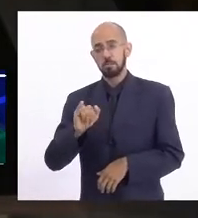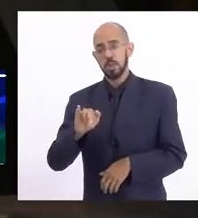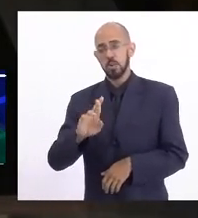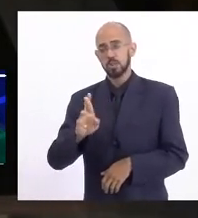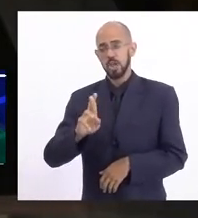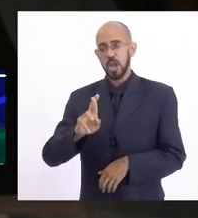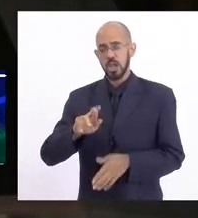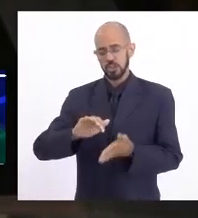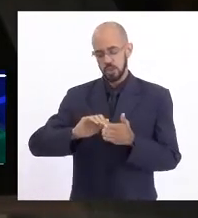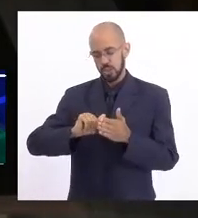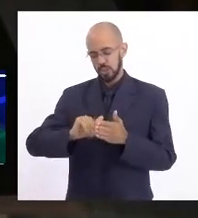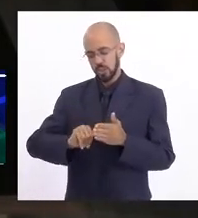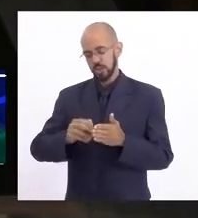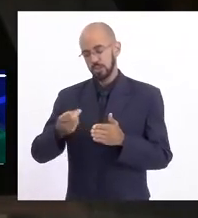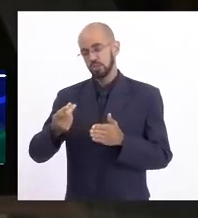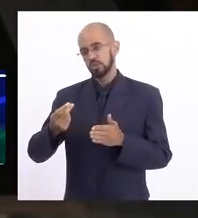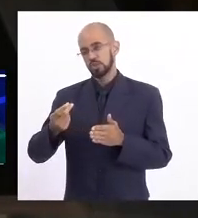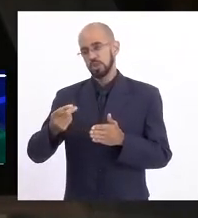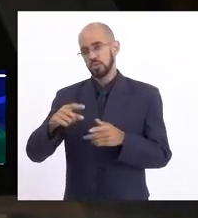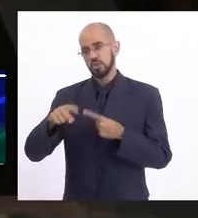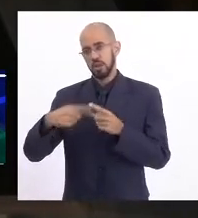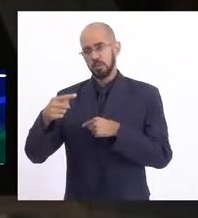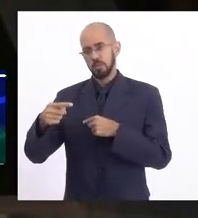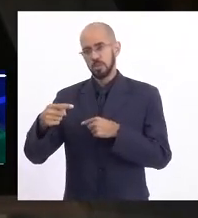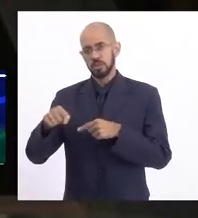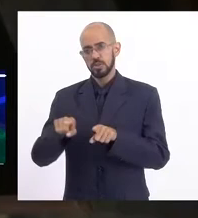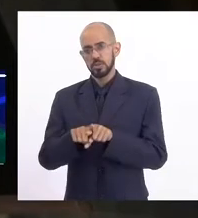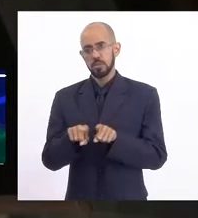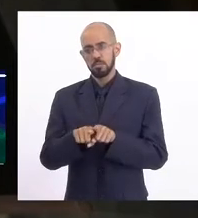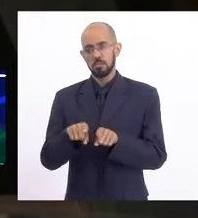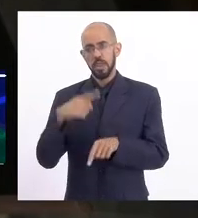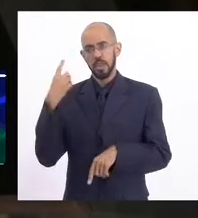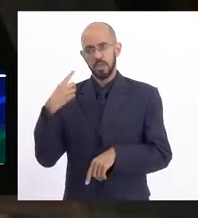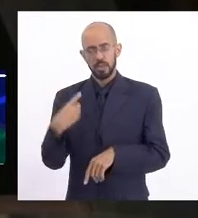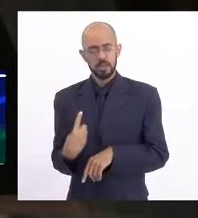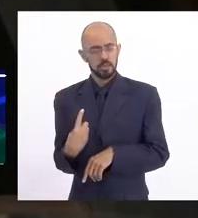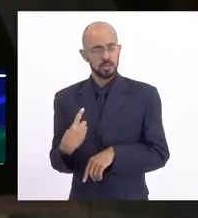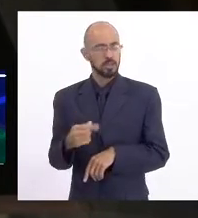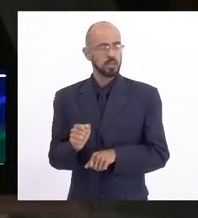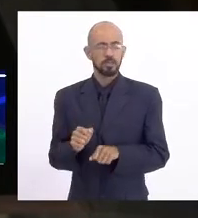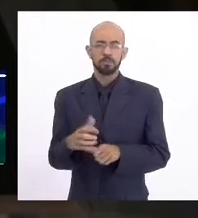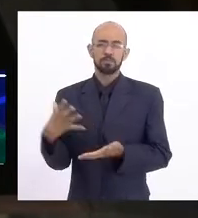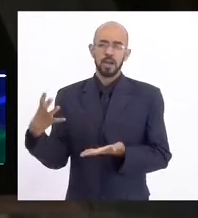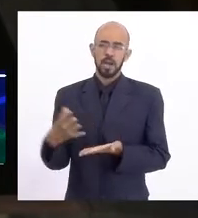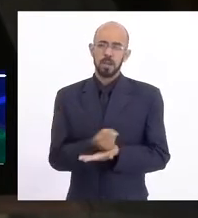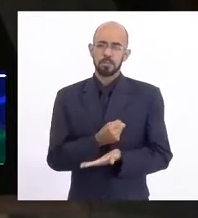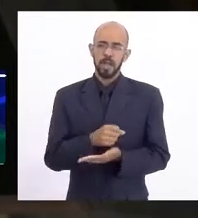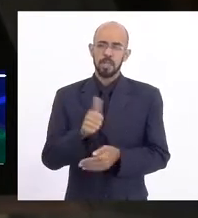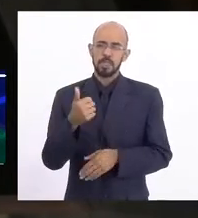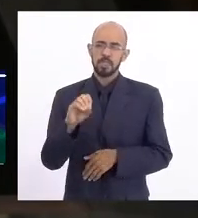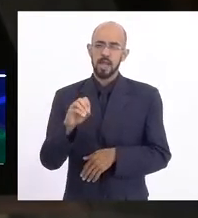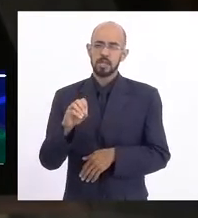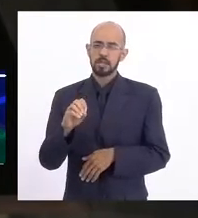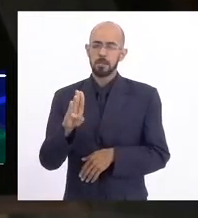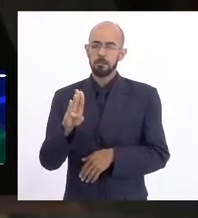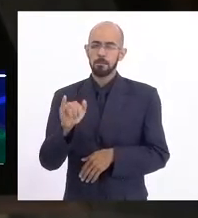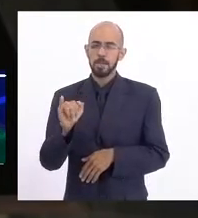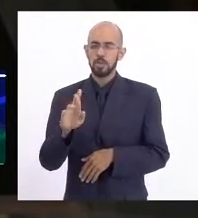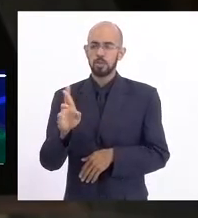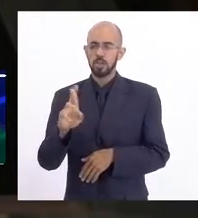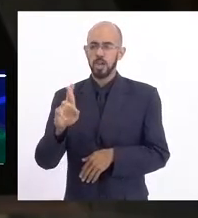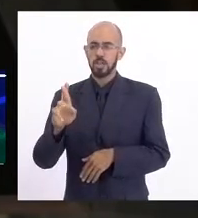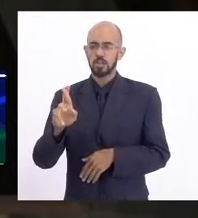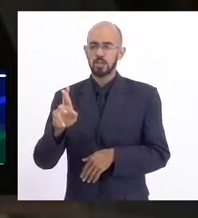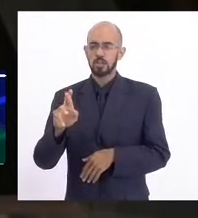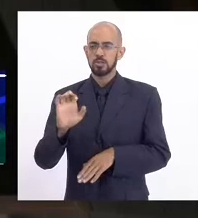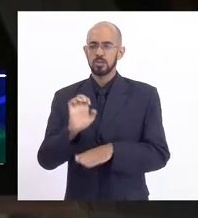e, em seguida, deputada Dani Monteiro, para captar 10 bilhões de reais, o Estado assume uma dívida